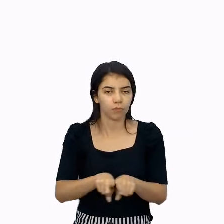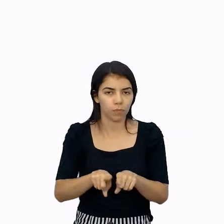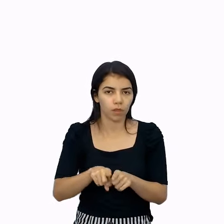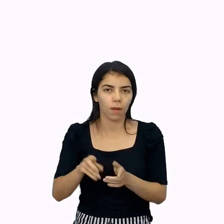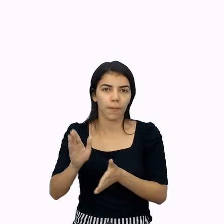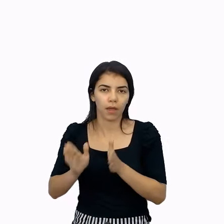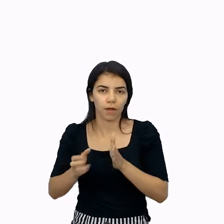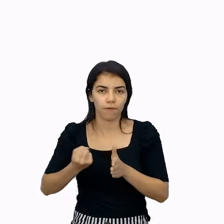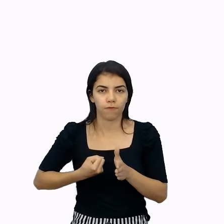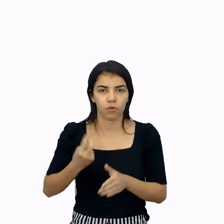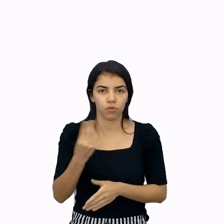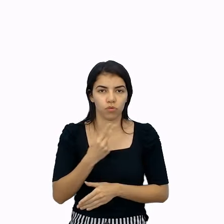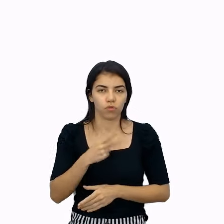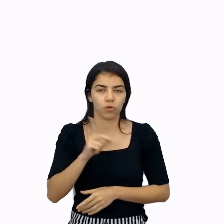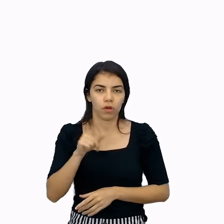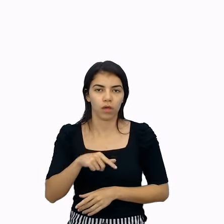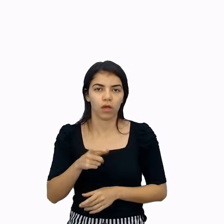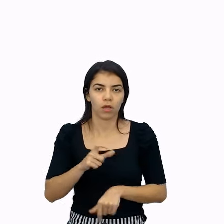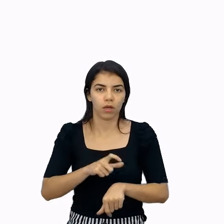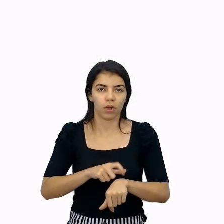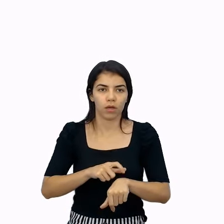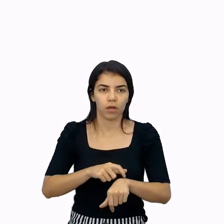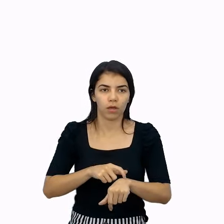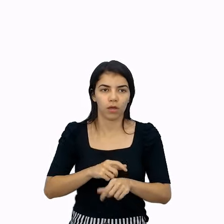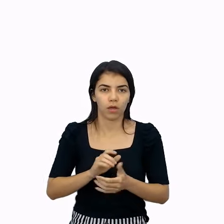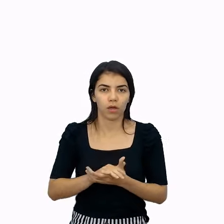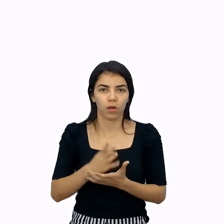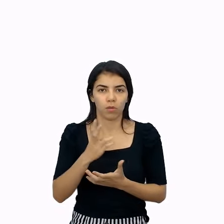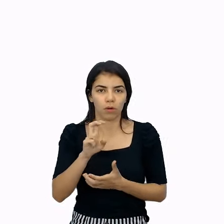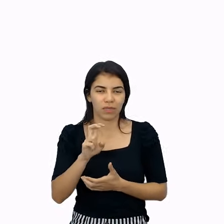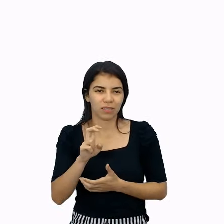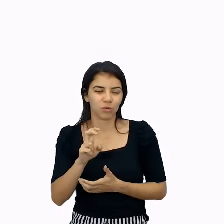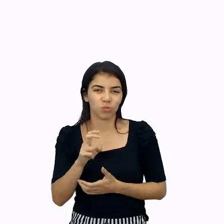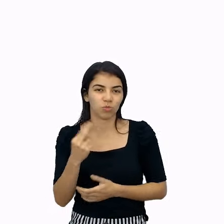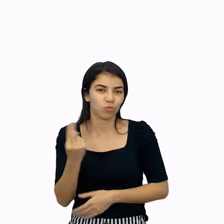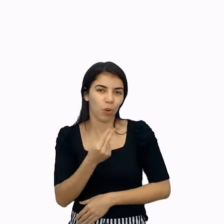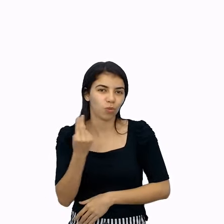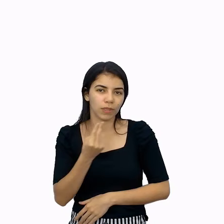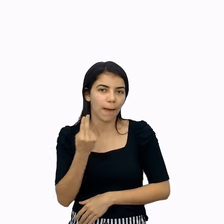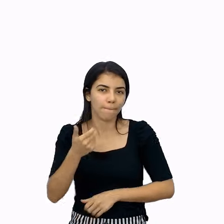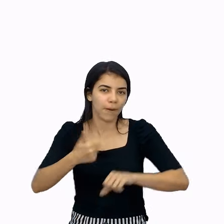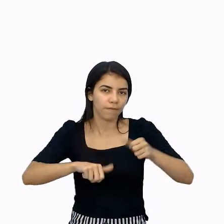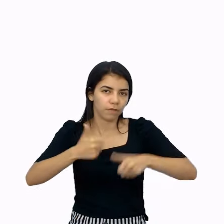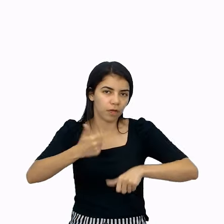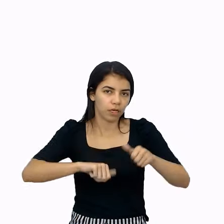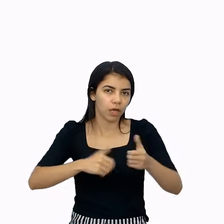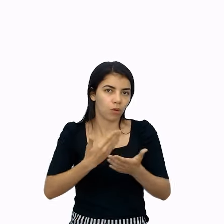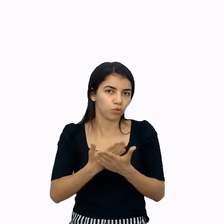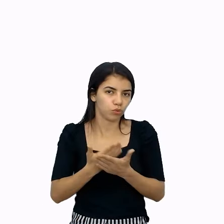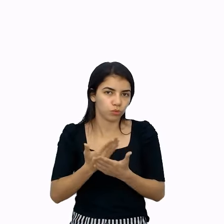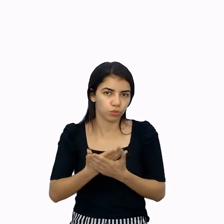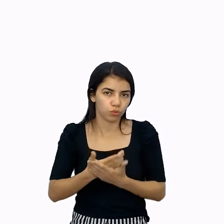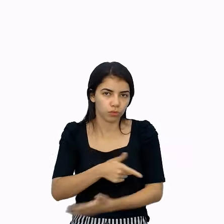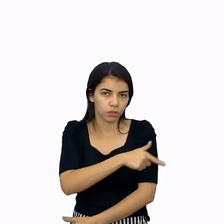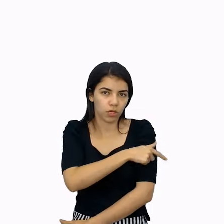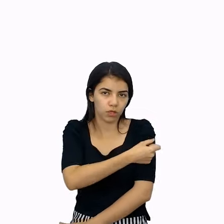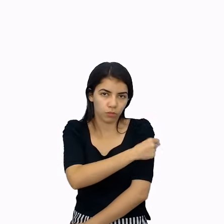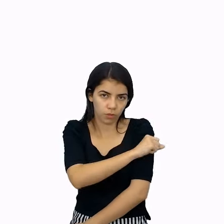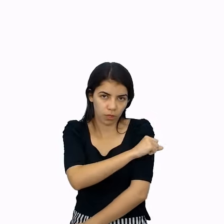etapa 2, em razão do tempo, dos 45 minutos, não dá também para avaliar os estudos do sétimo e do